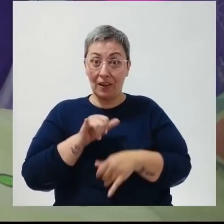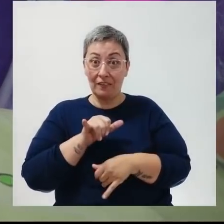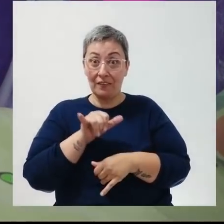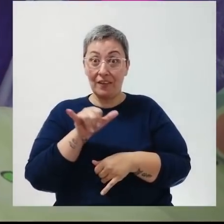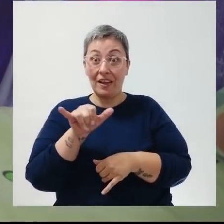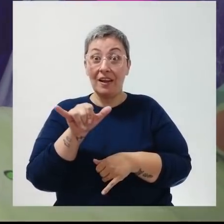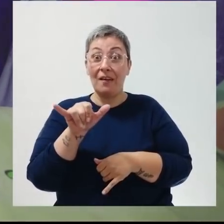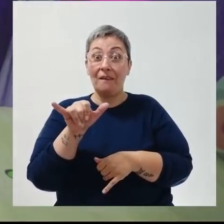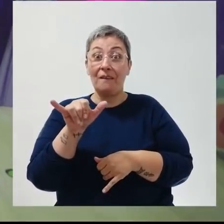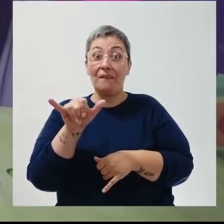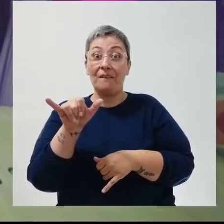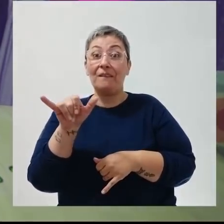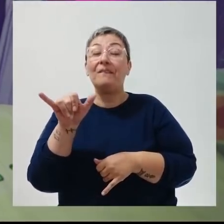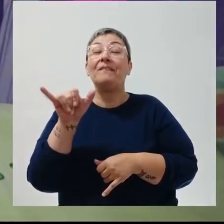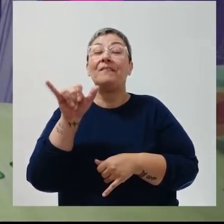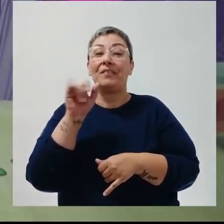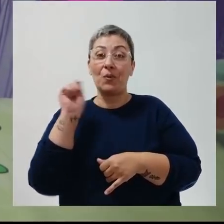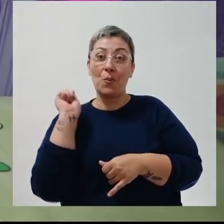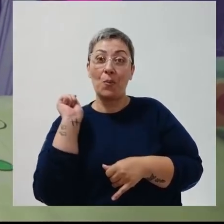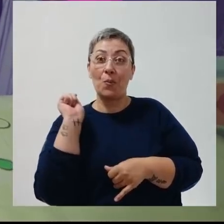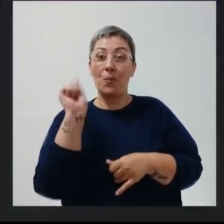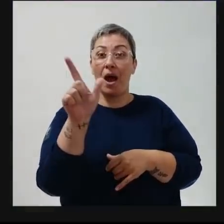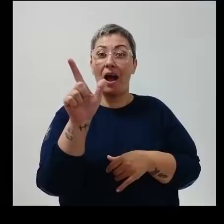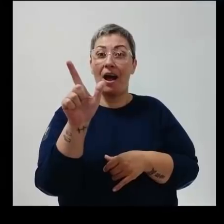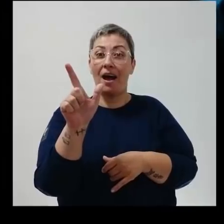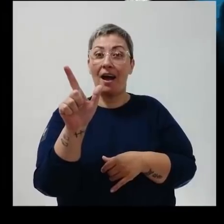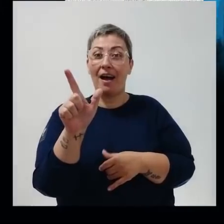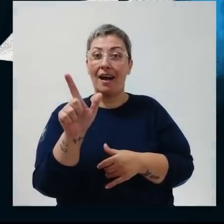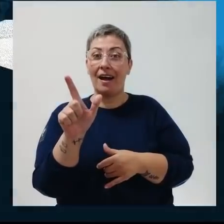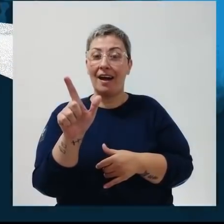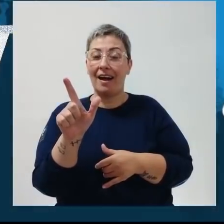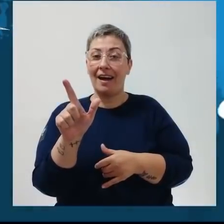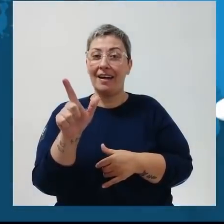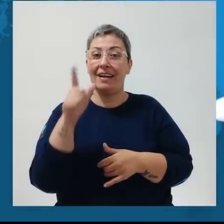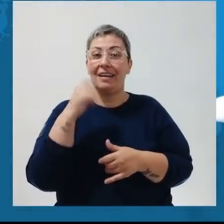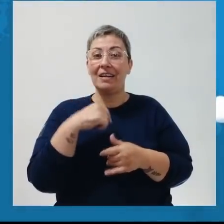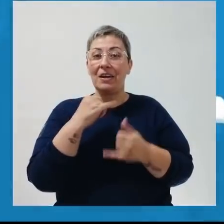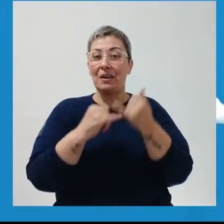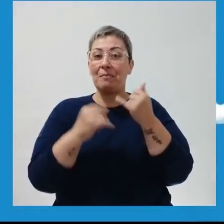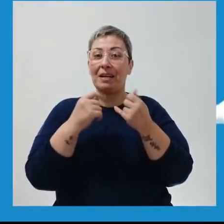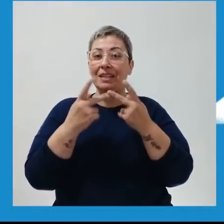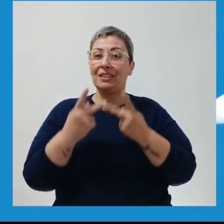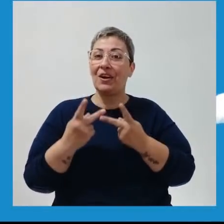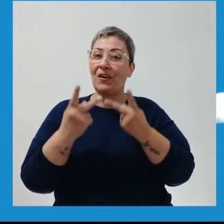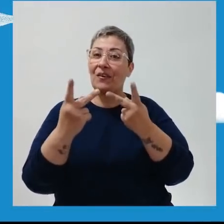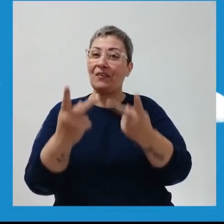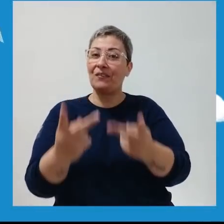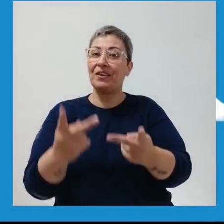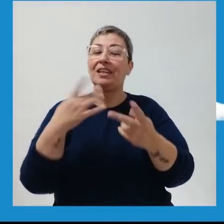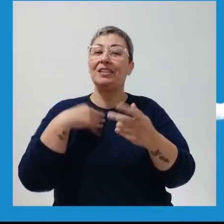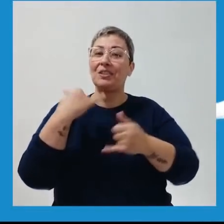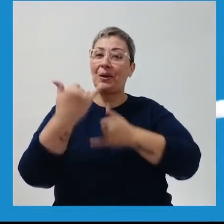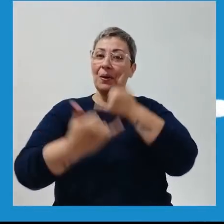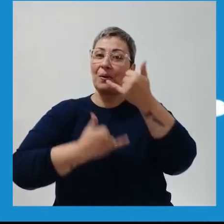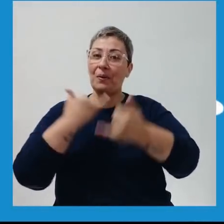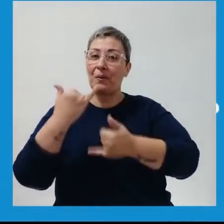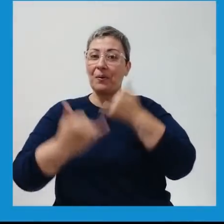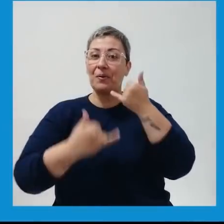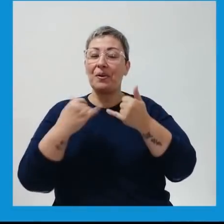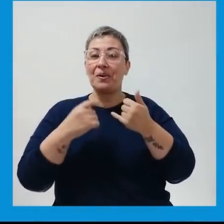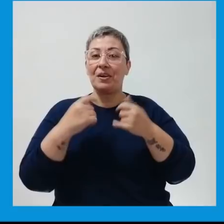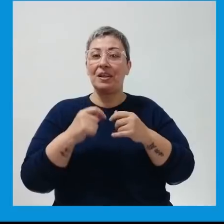de aviõezinhos e ó, jogou como um convite para brincar